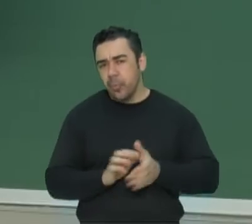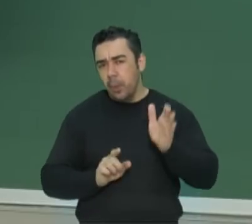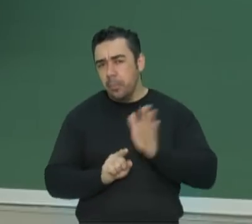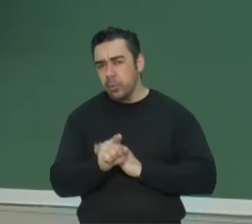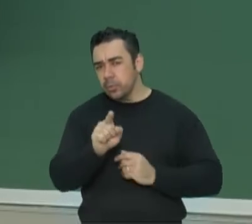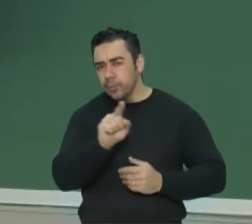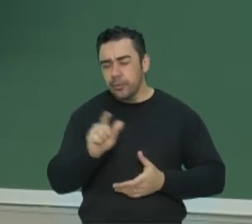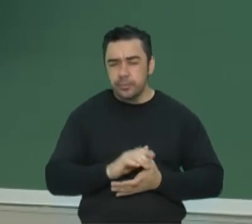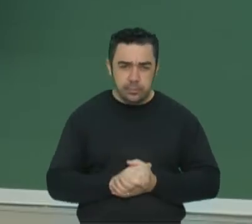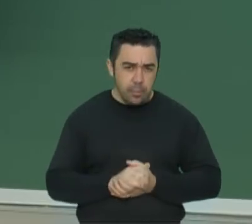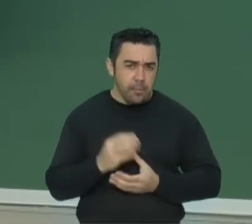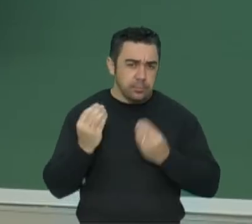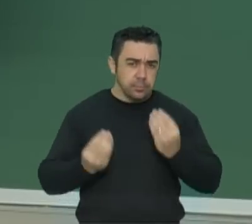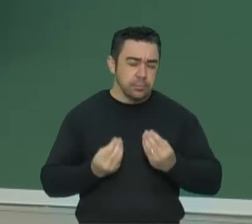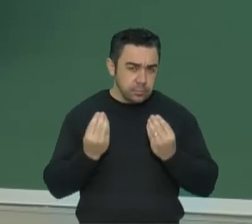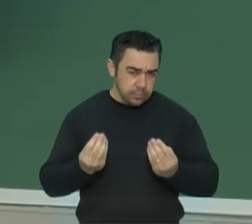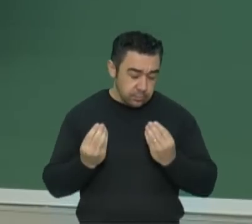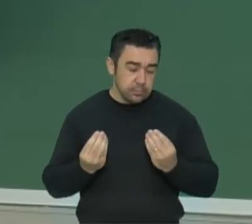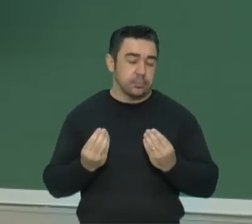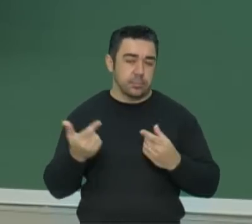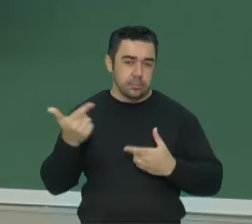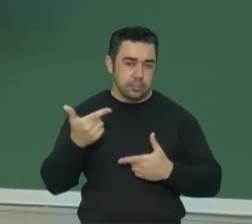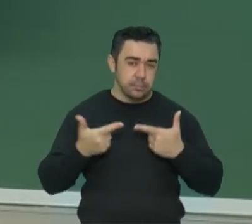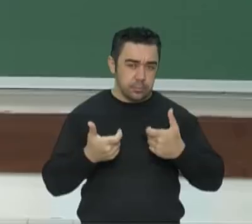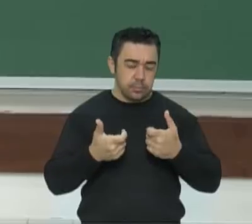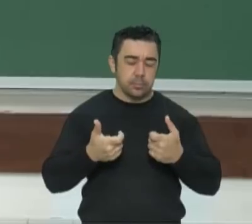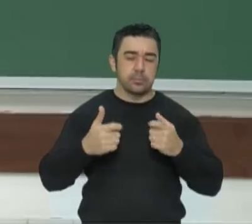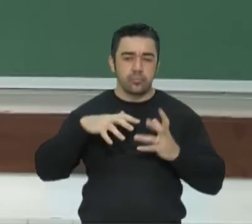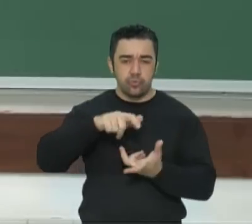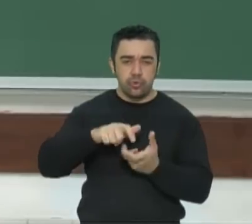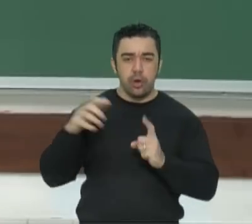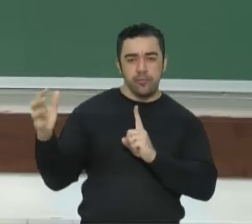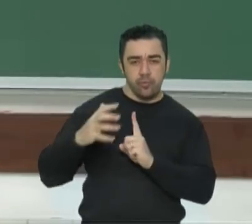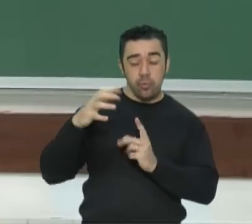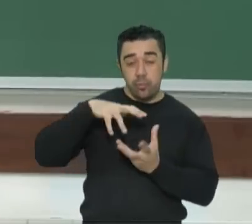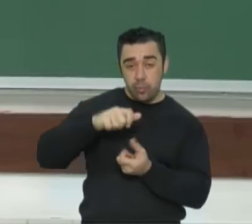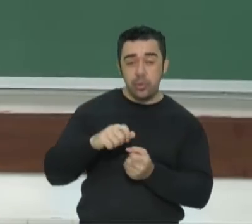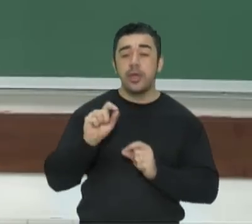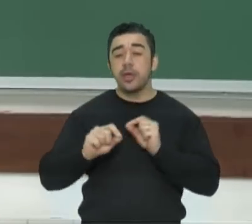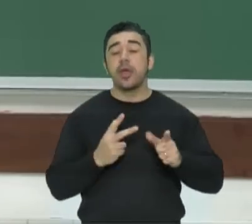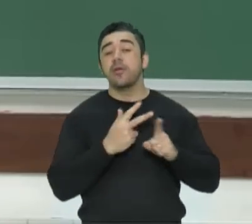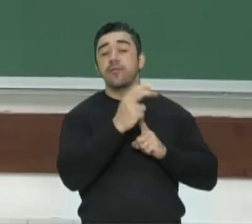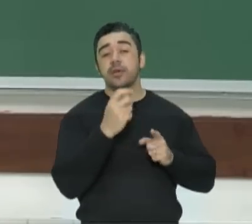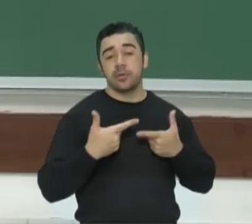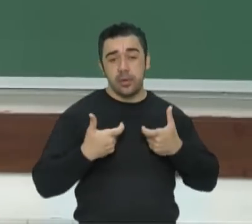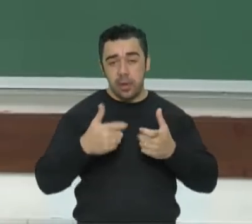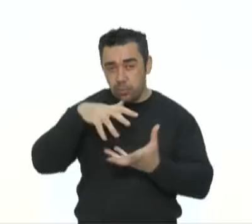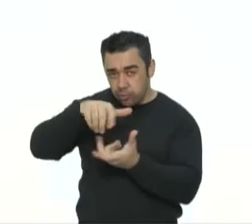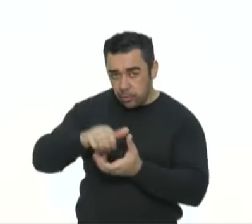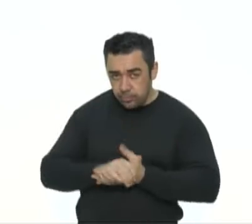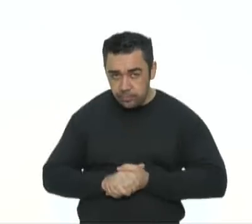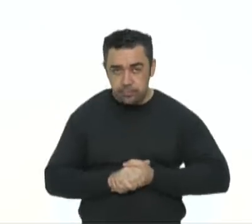a Segunda Guerra Mundial afetou o mundo e quem foram, então, os vitoriosos da Segunda Guerra Mundial?